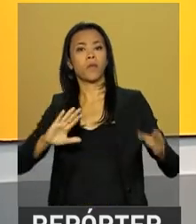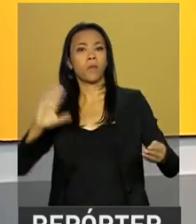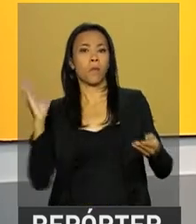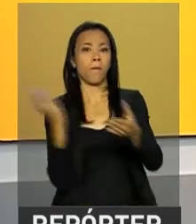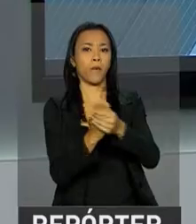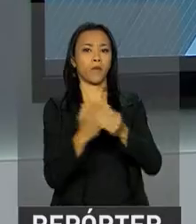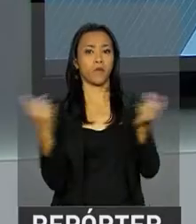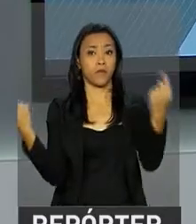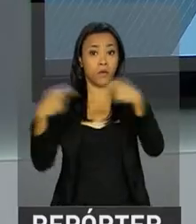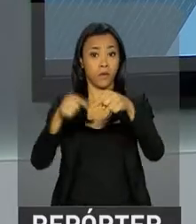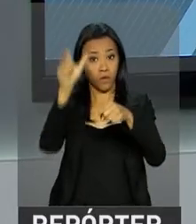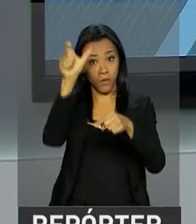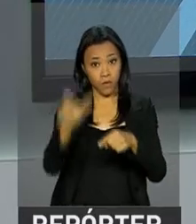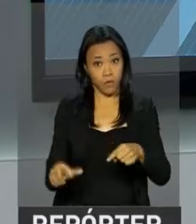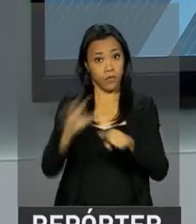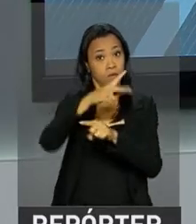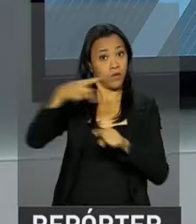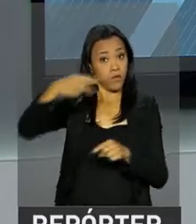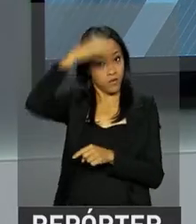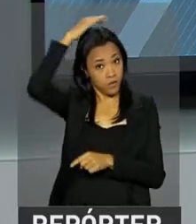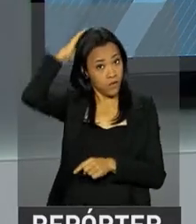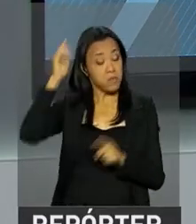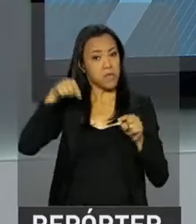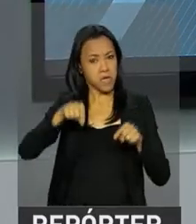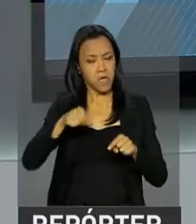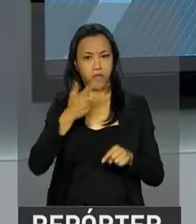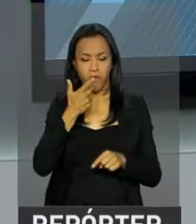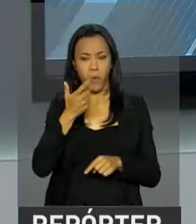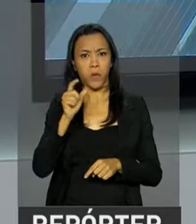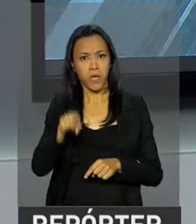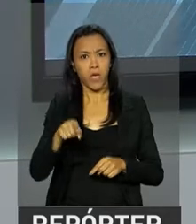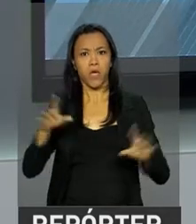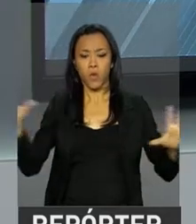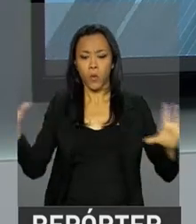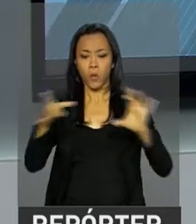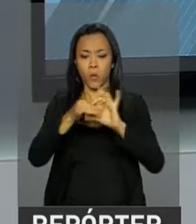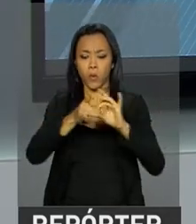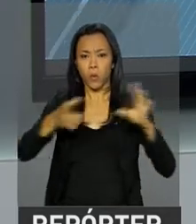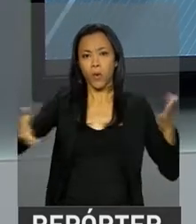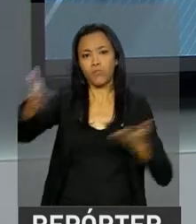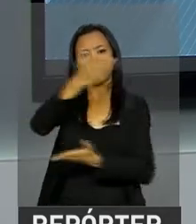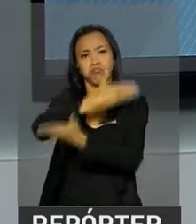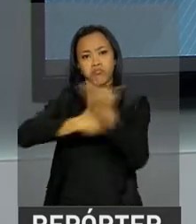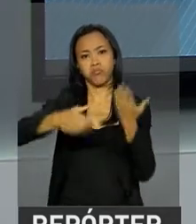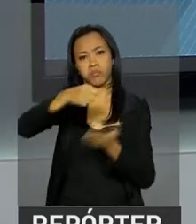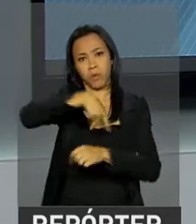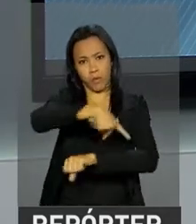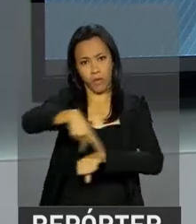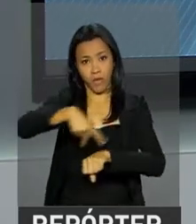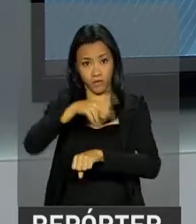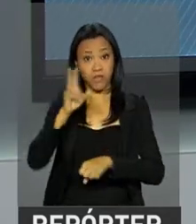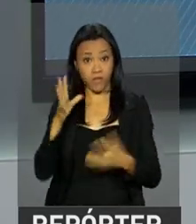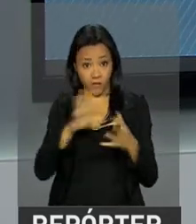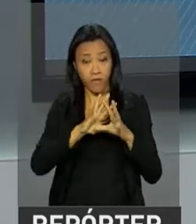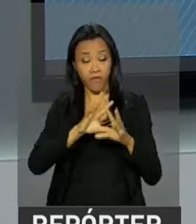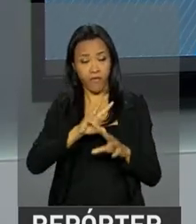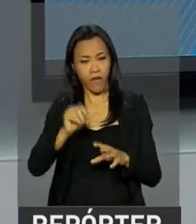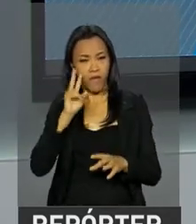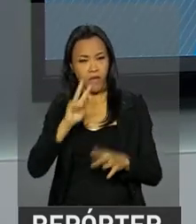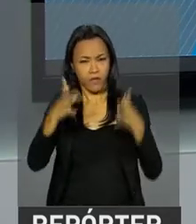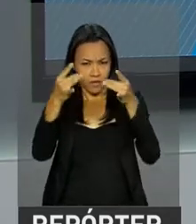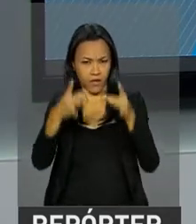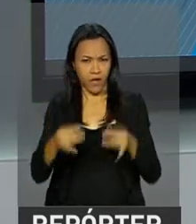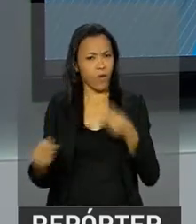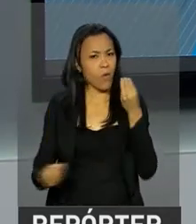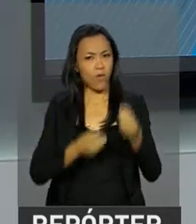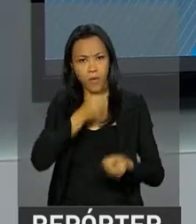ele para o presidente temer momento é de unificar o país ainda nesta edição você vai ver todos os detalhes deste